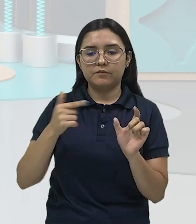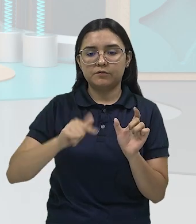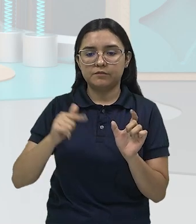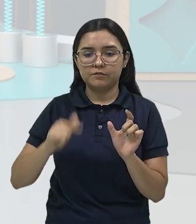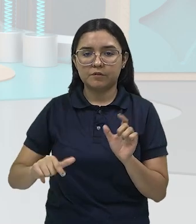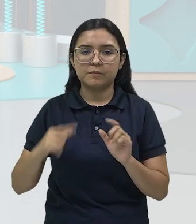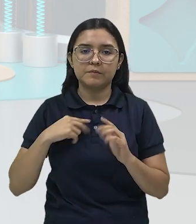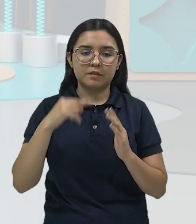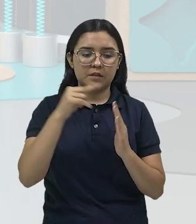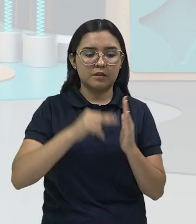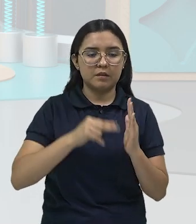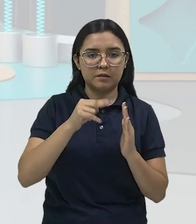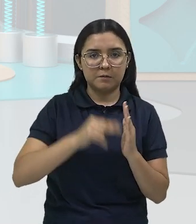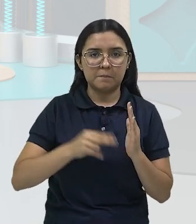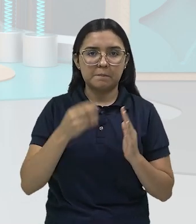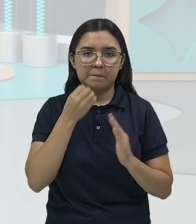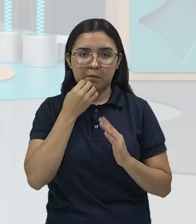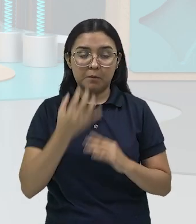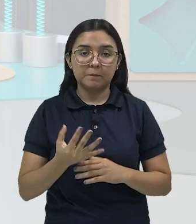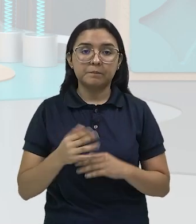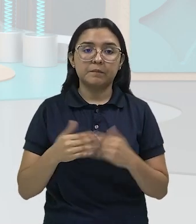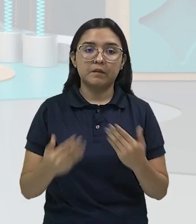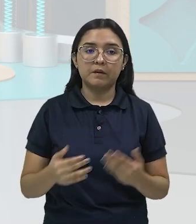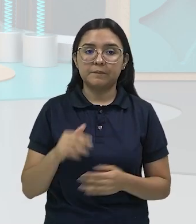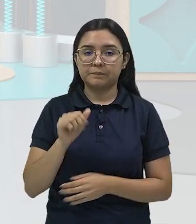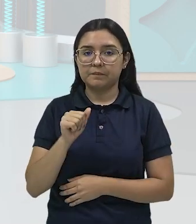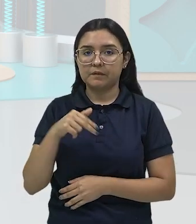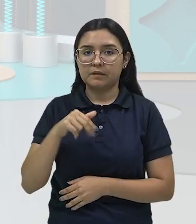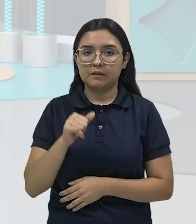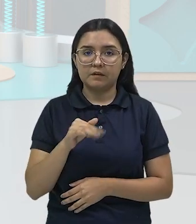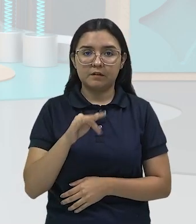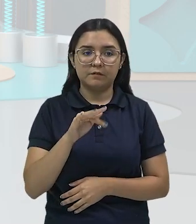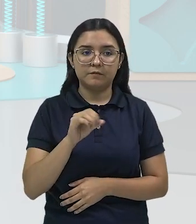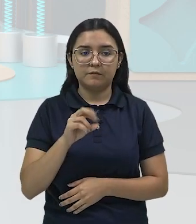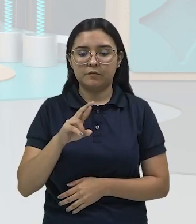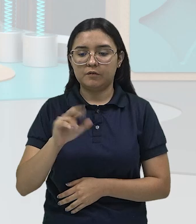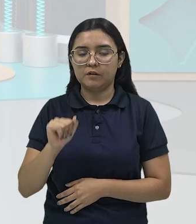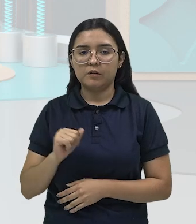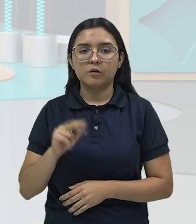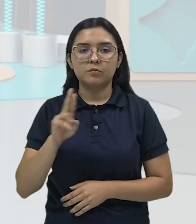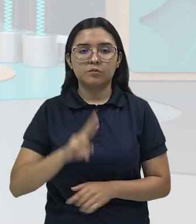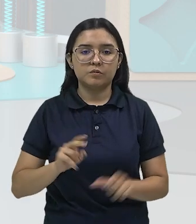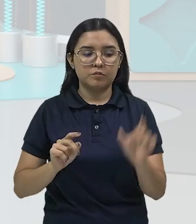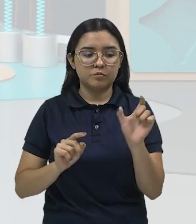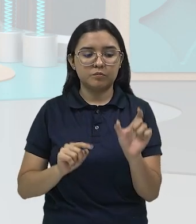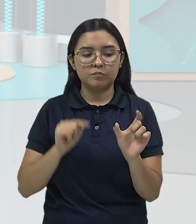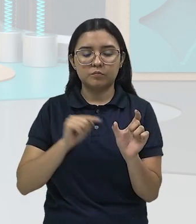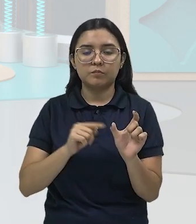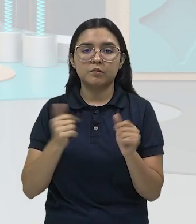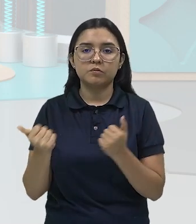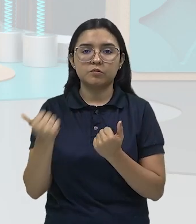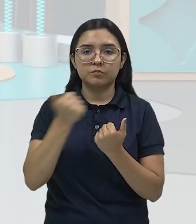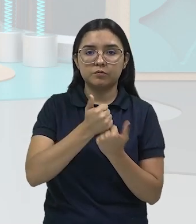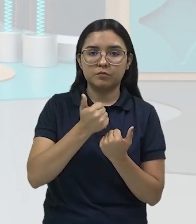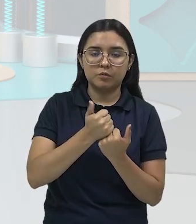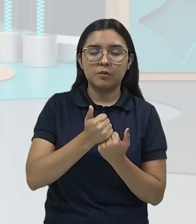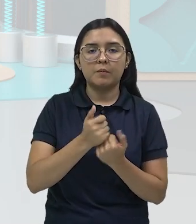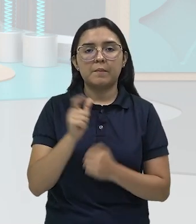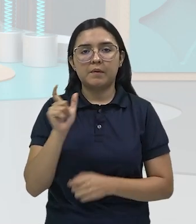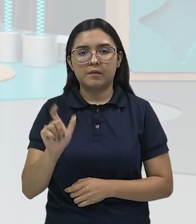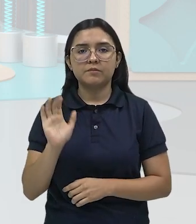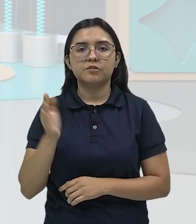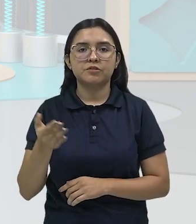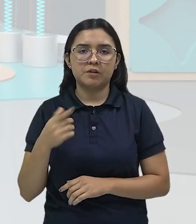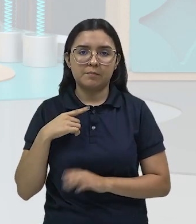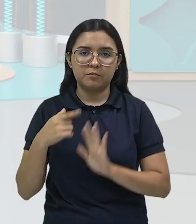leitura mais fluida. Essa é a anáfora. Eu utilizei um termo para substituir um termo que já